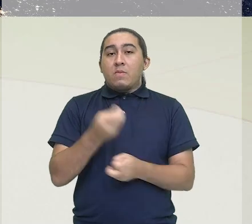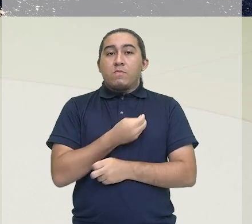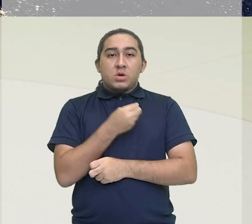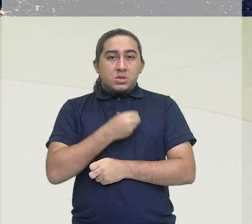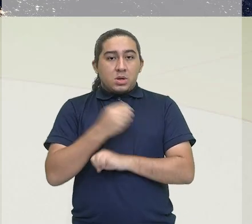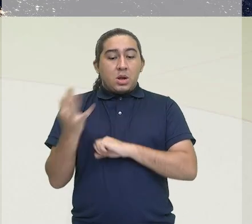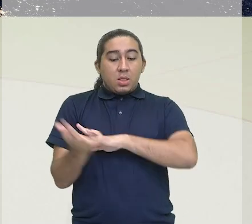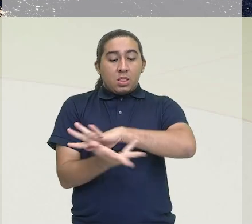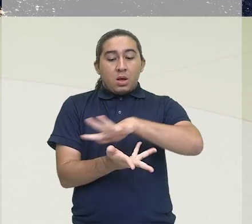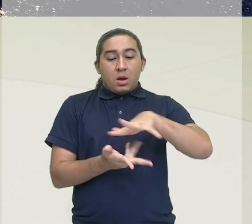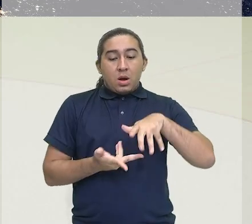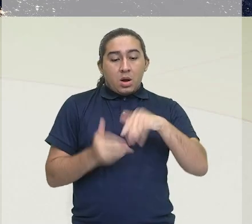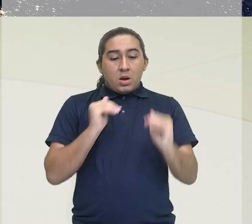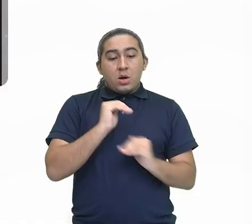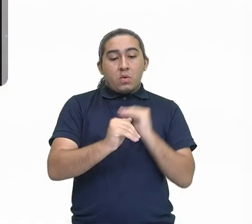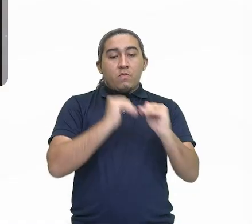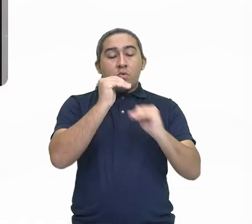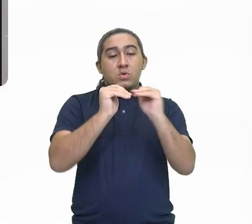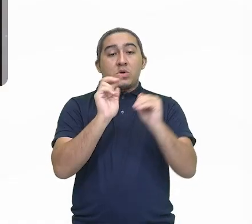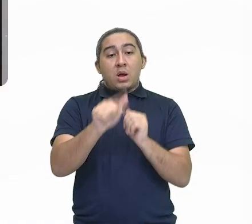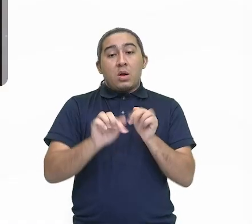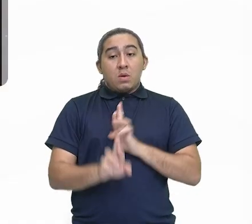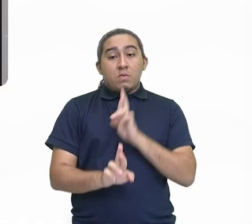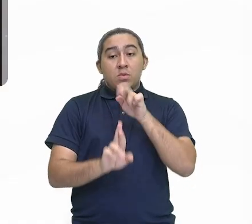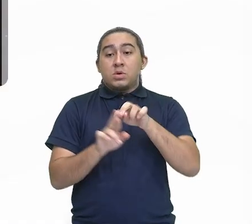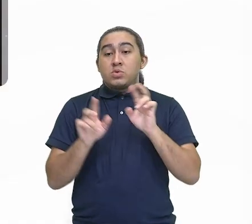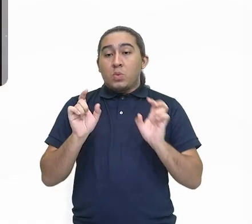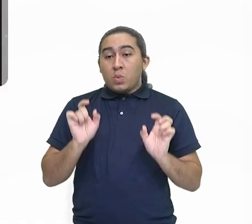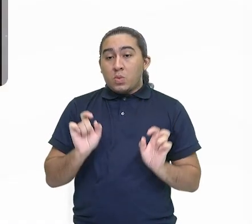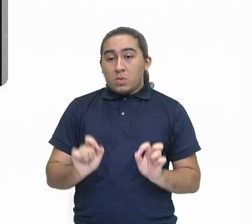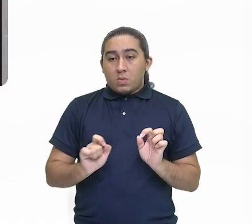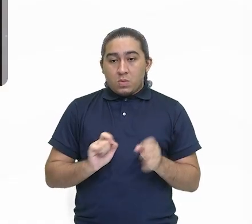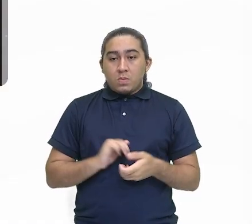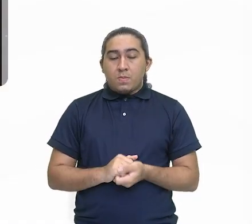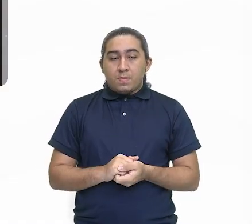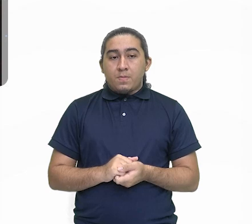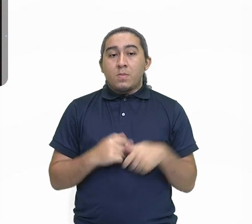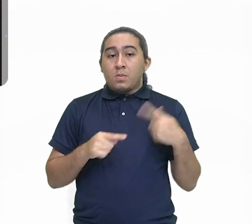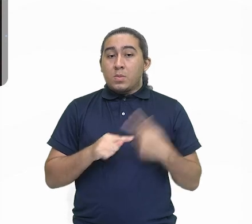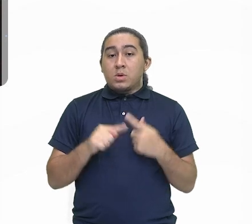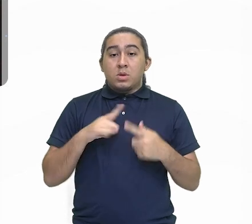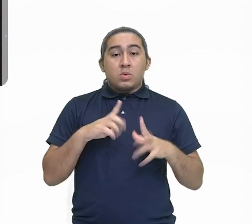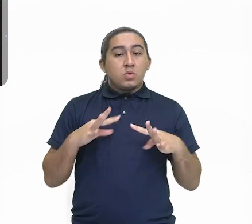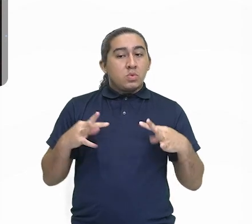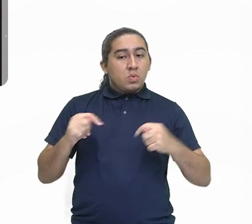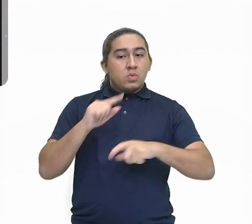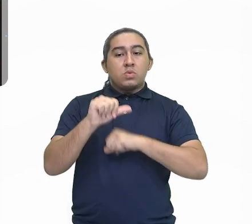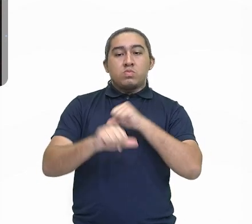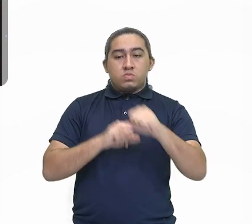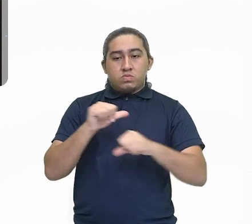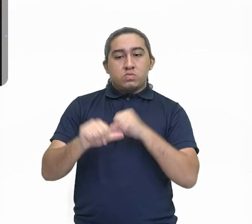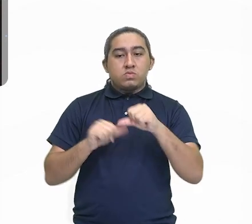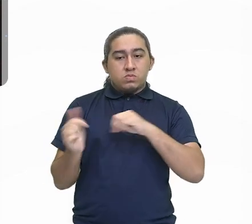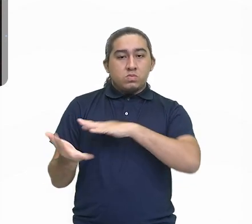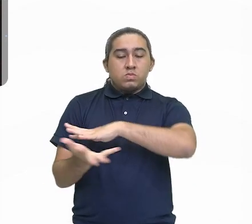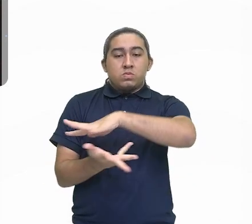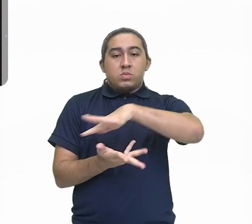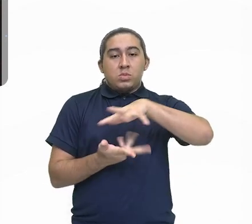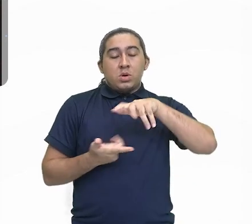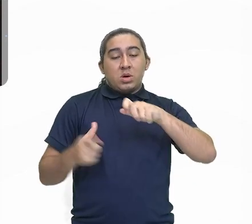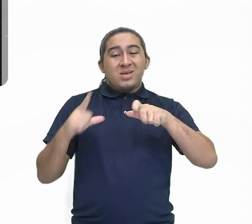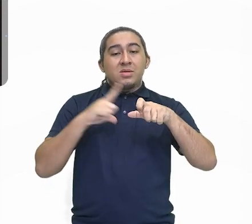no planeta Terra, ele está relacionado a partir de todas essas transformações que a Terra